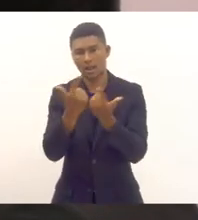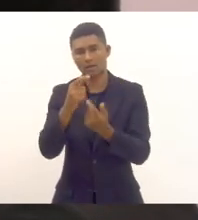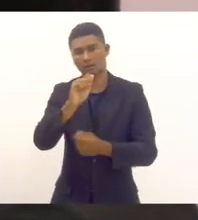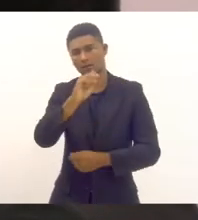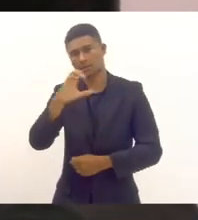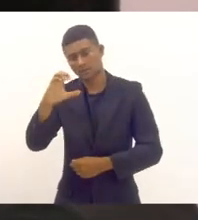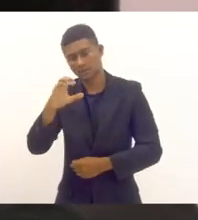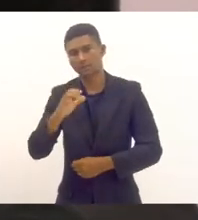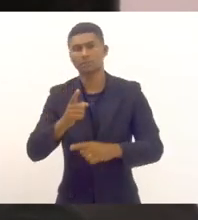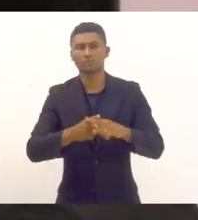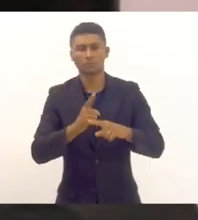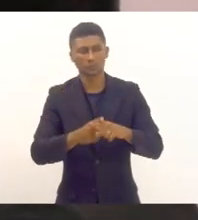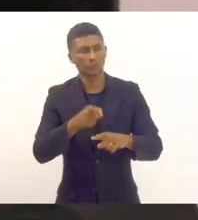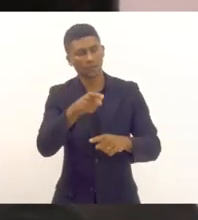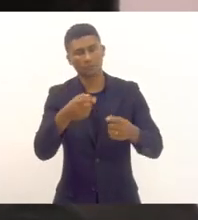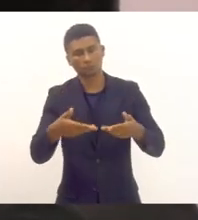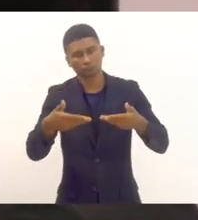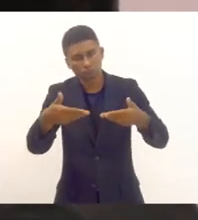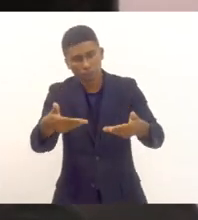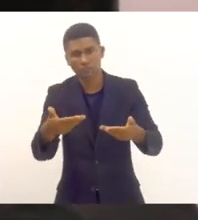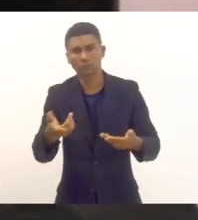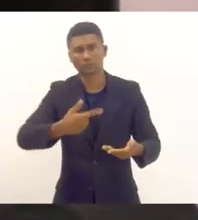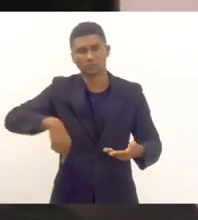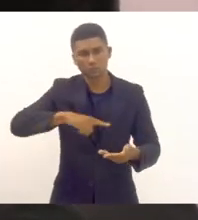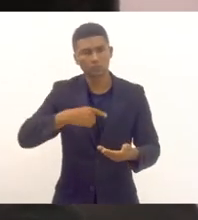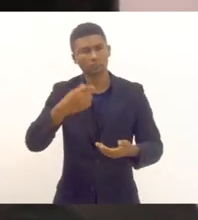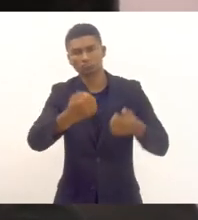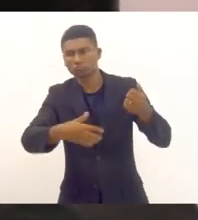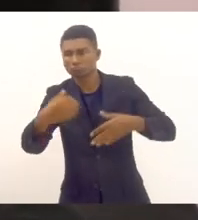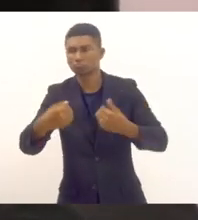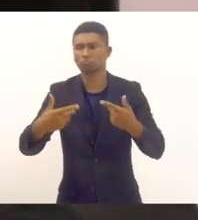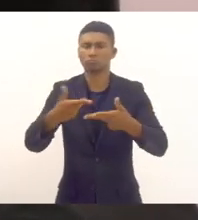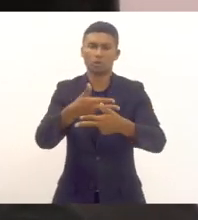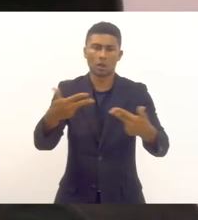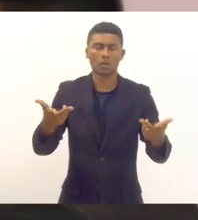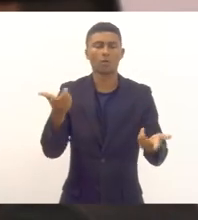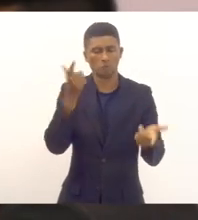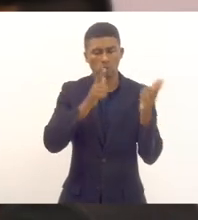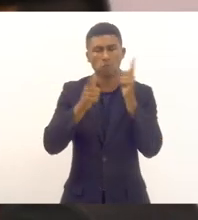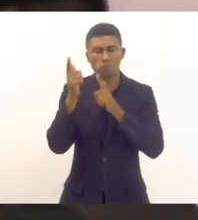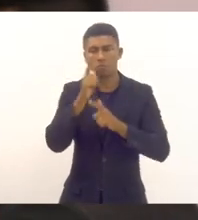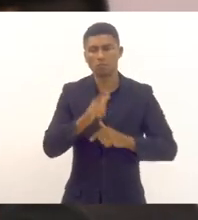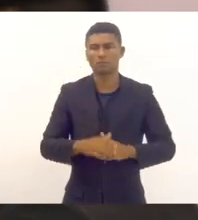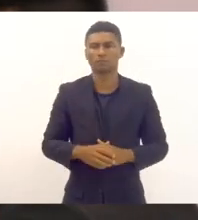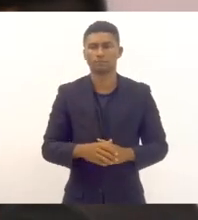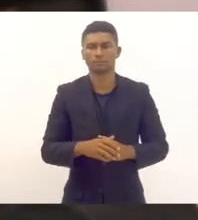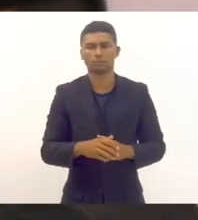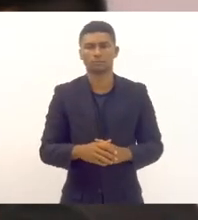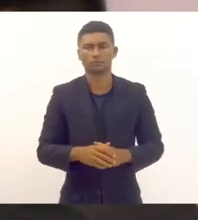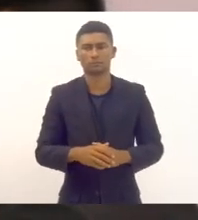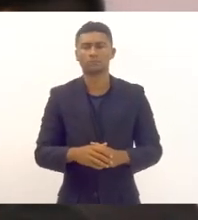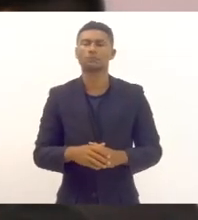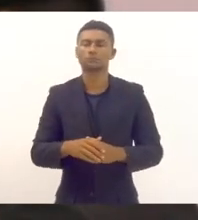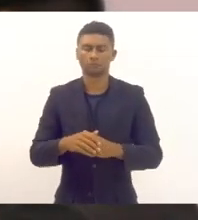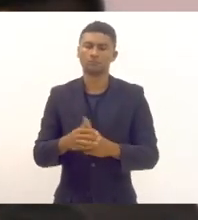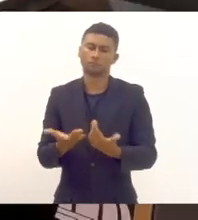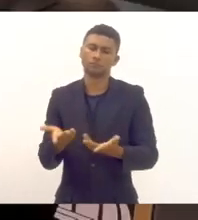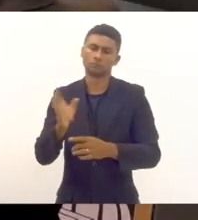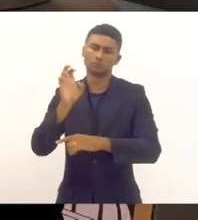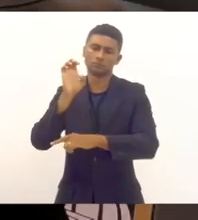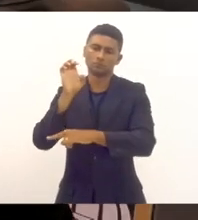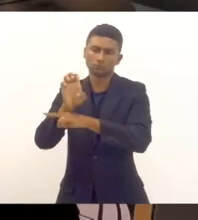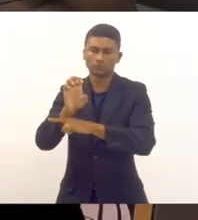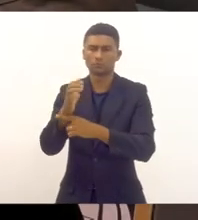porque nos deu muitas aberturas aqui para fazer muitas defesas em nome do Estado, em nome